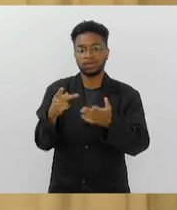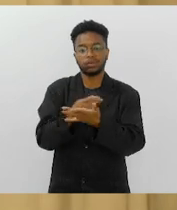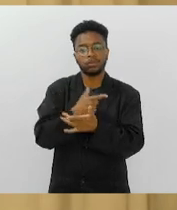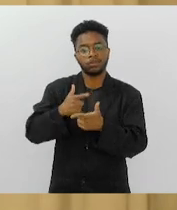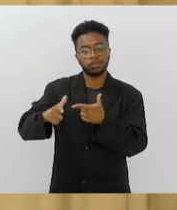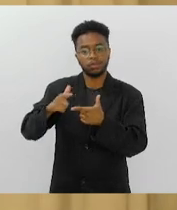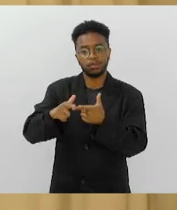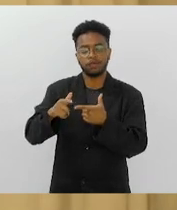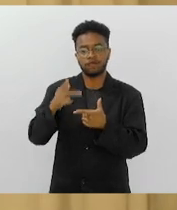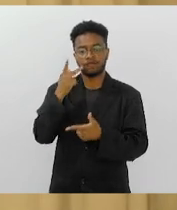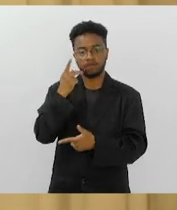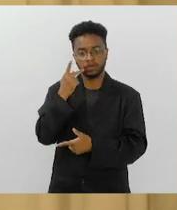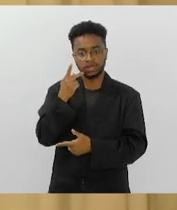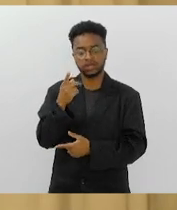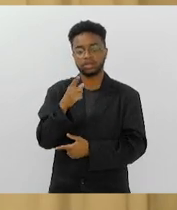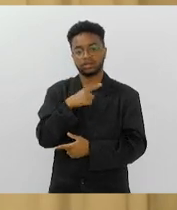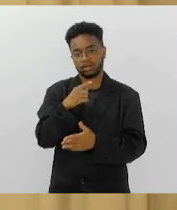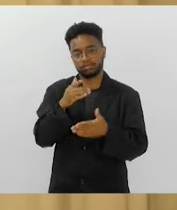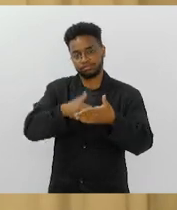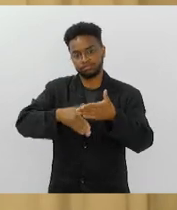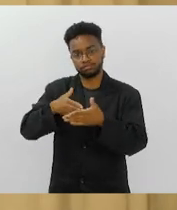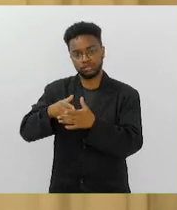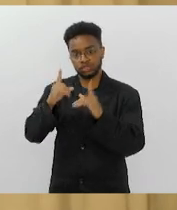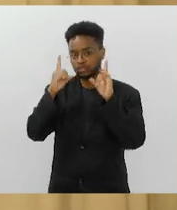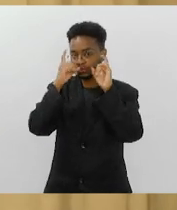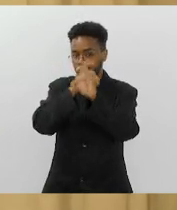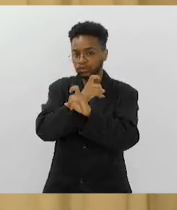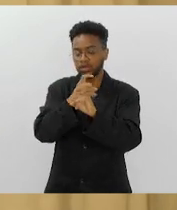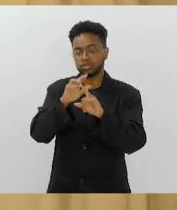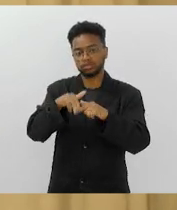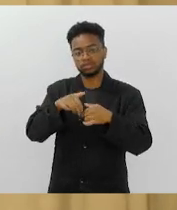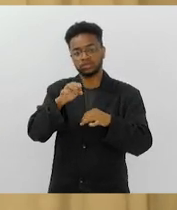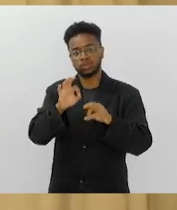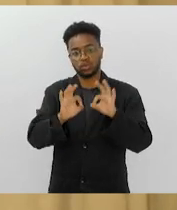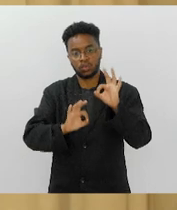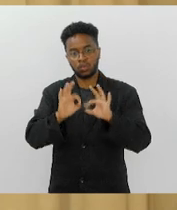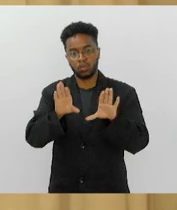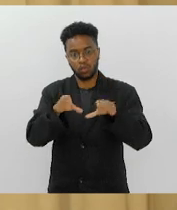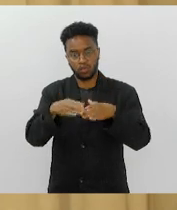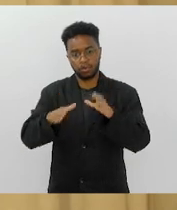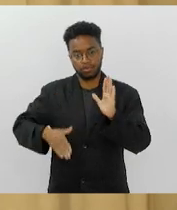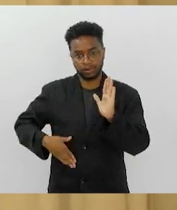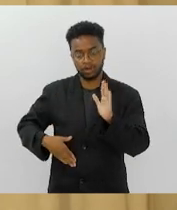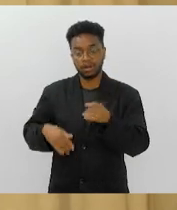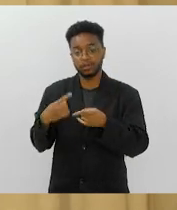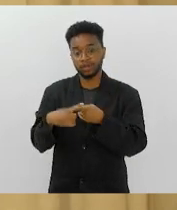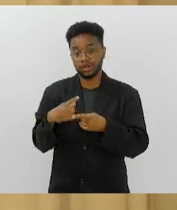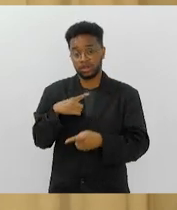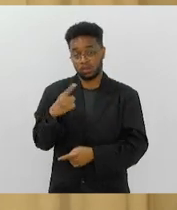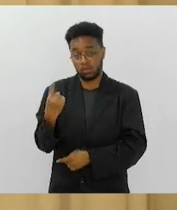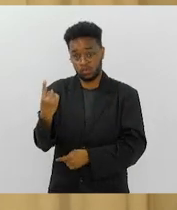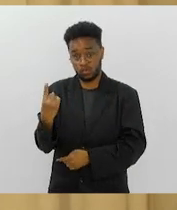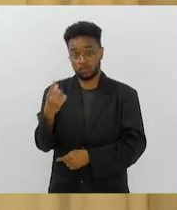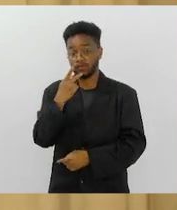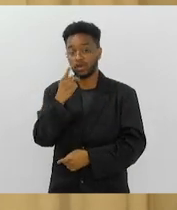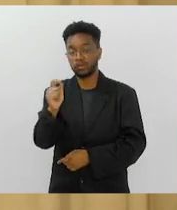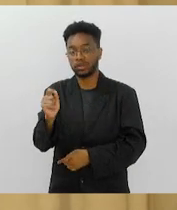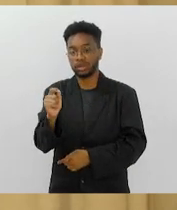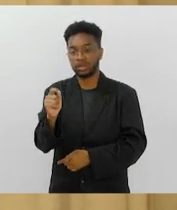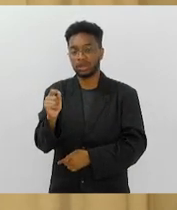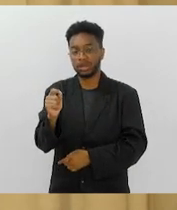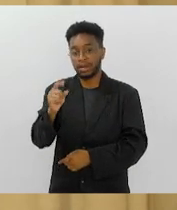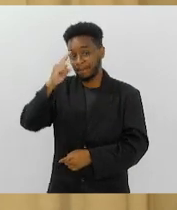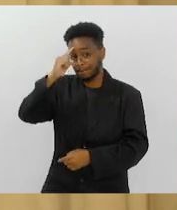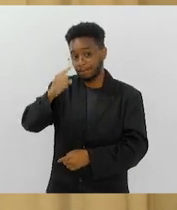Fortaleza, nós temos dificuldades com organizações criminosas, uma se alegava pertencente, dominante